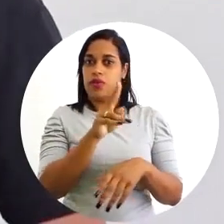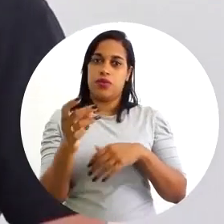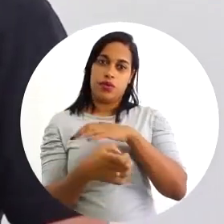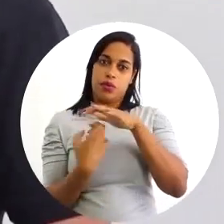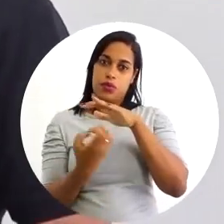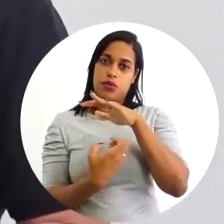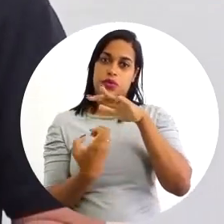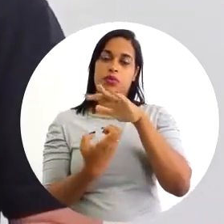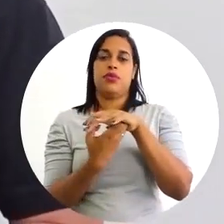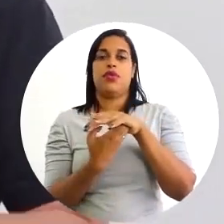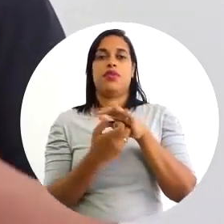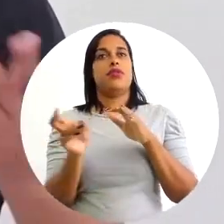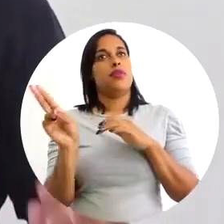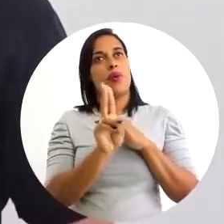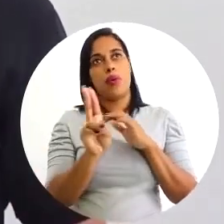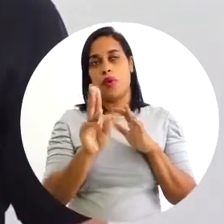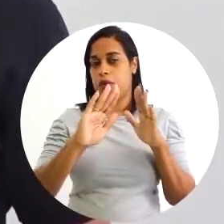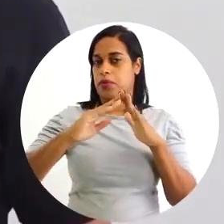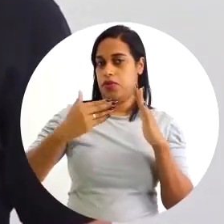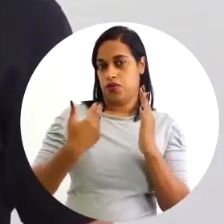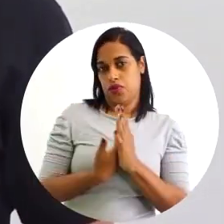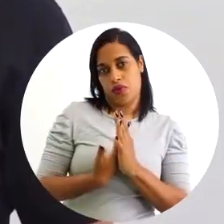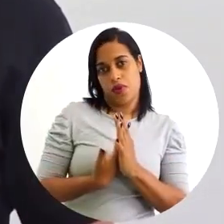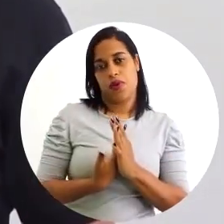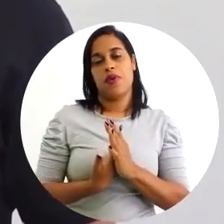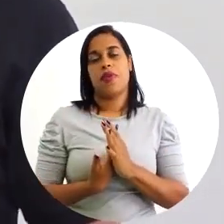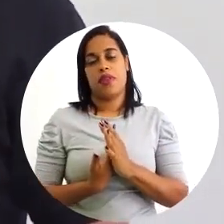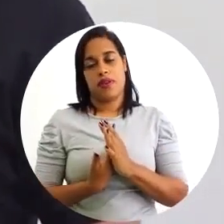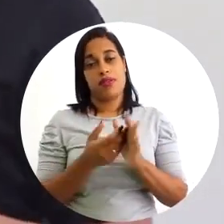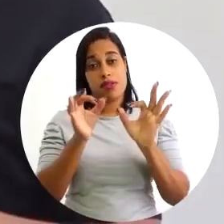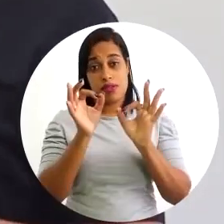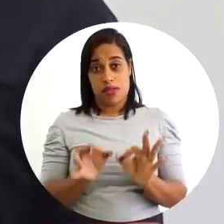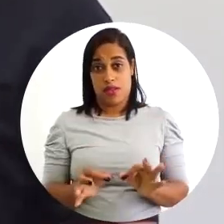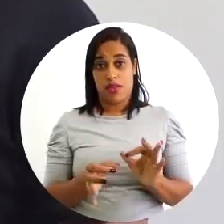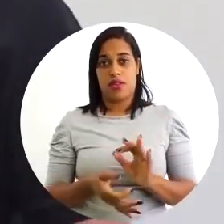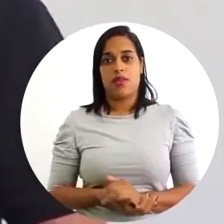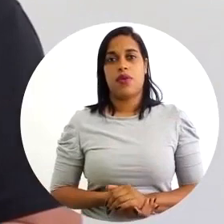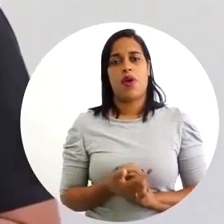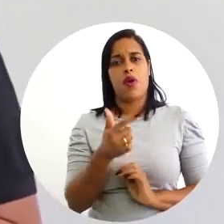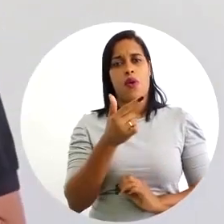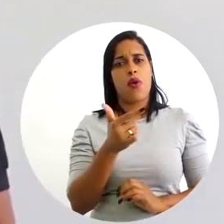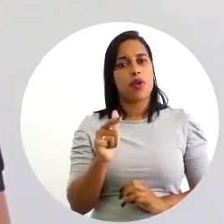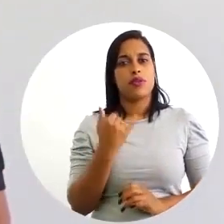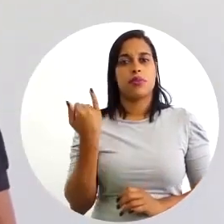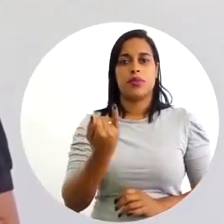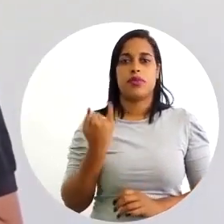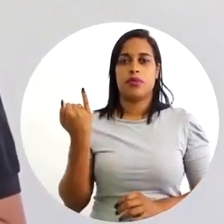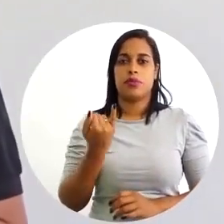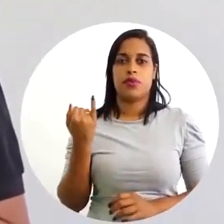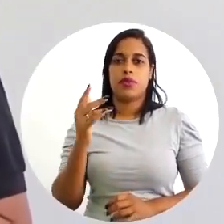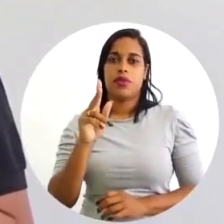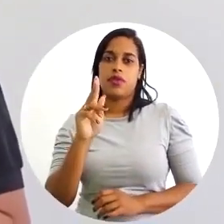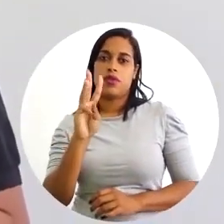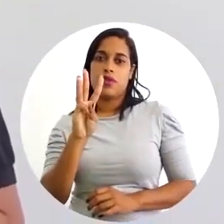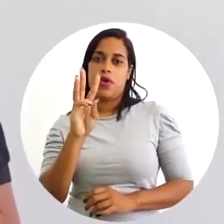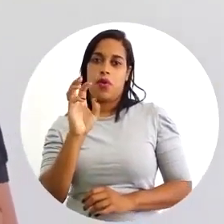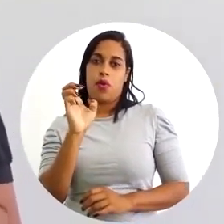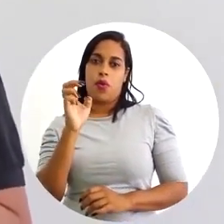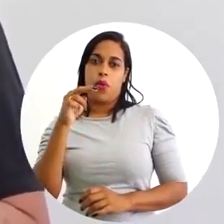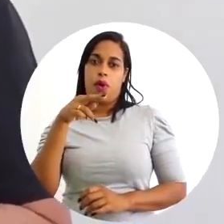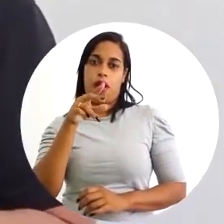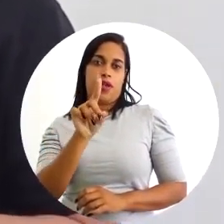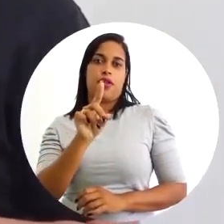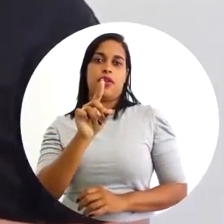empresa, o nome de uma escola, certo? E a outra muito importante é when.